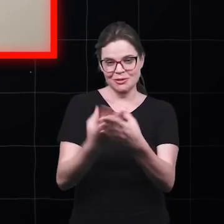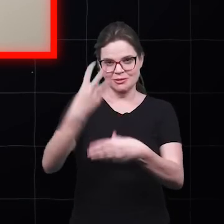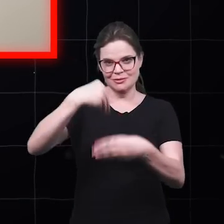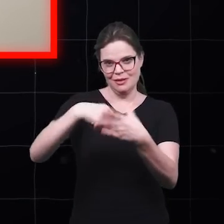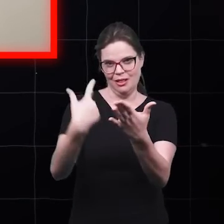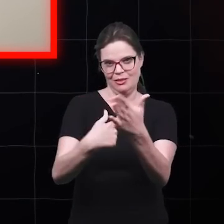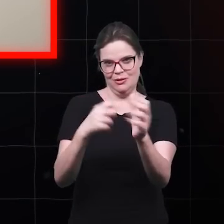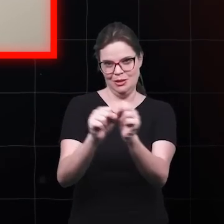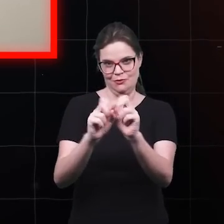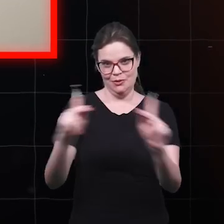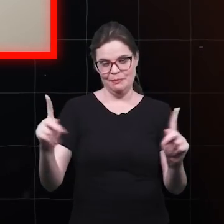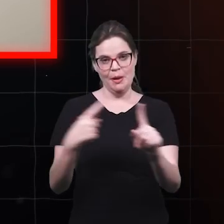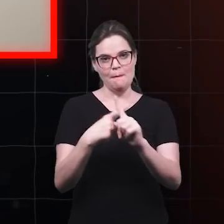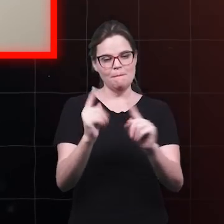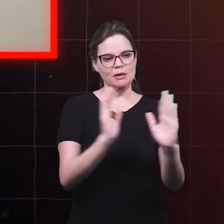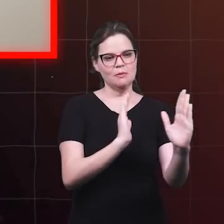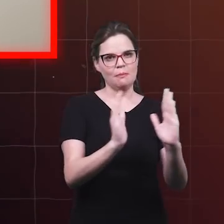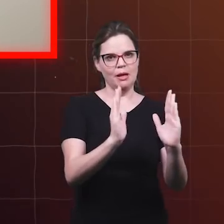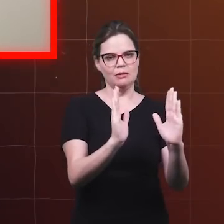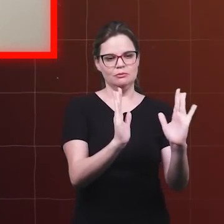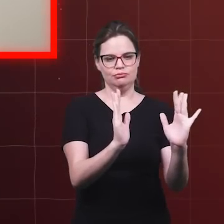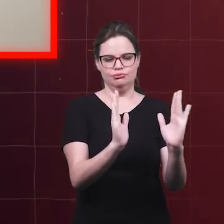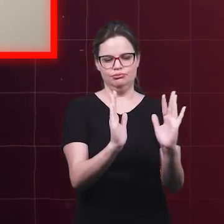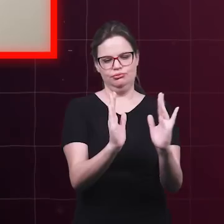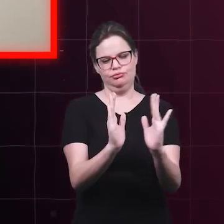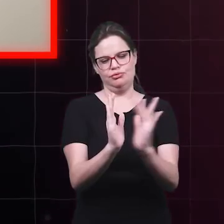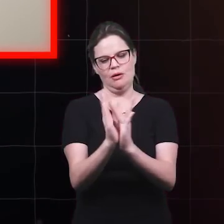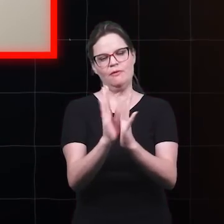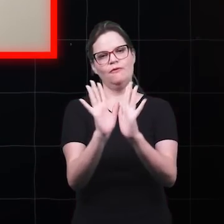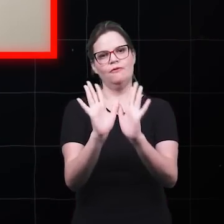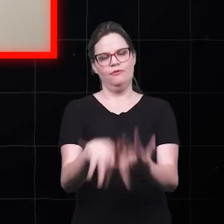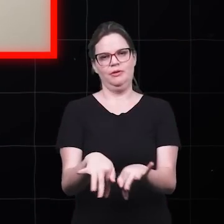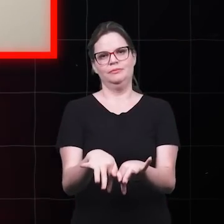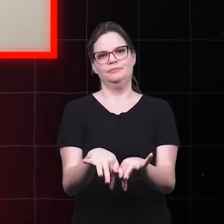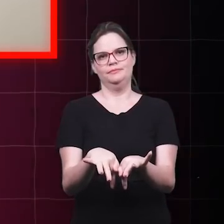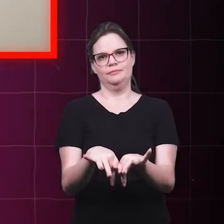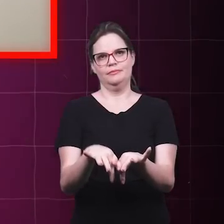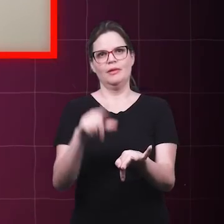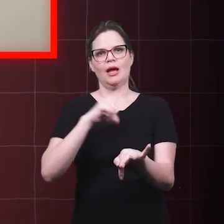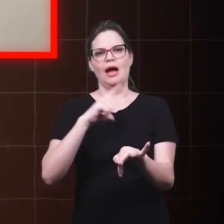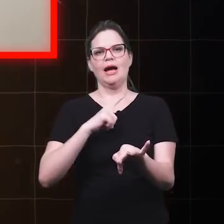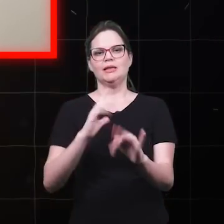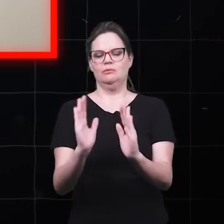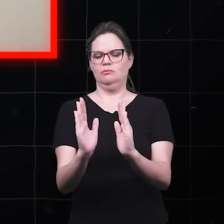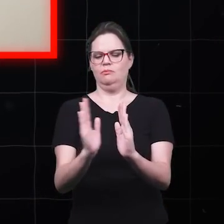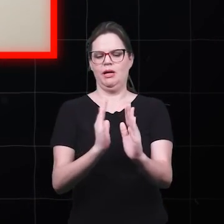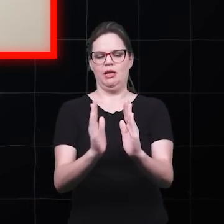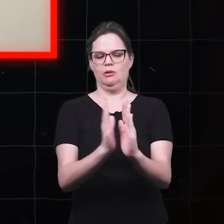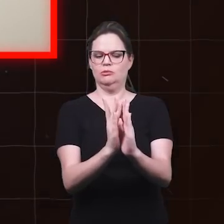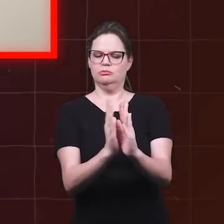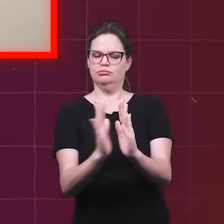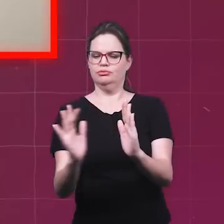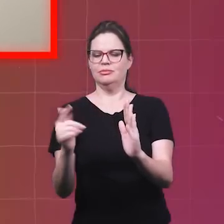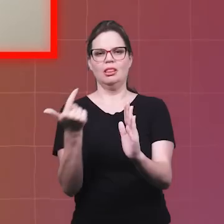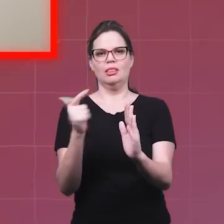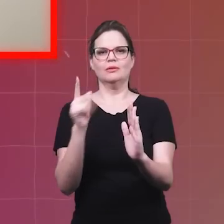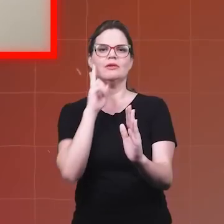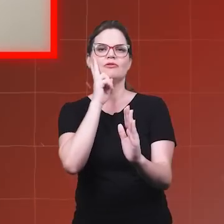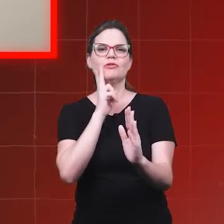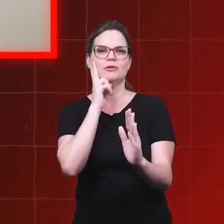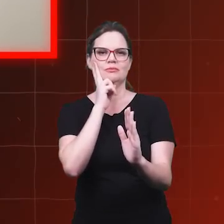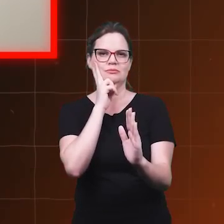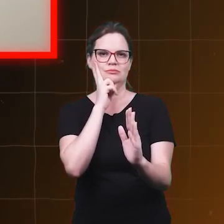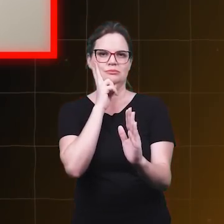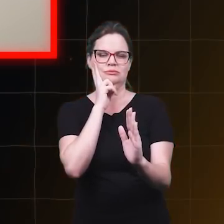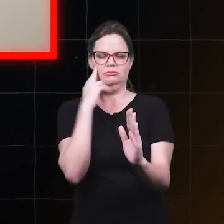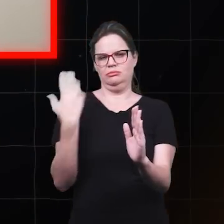Mas esse período se encerra. E há um longo período em que não há o vinho.